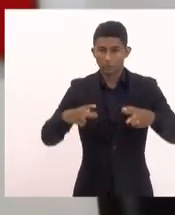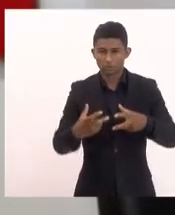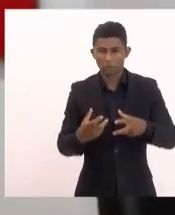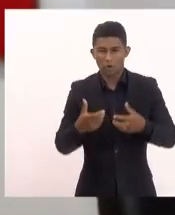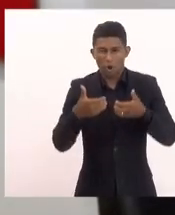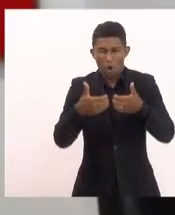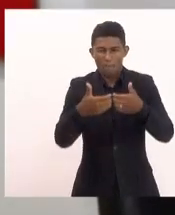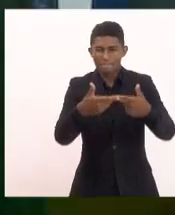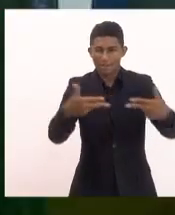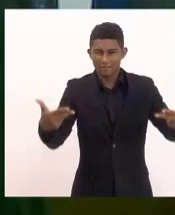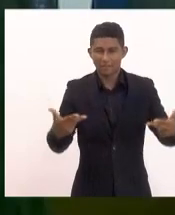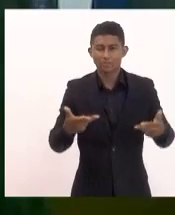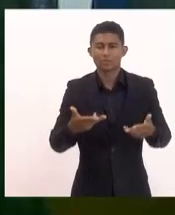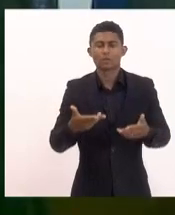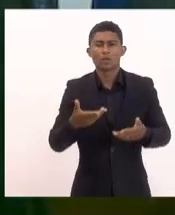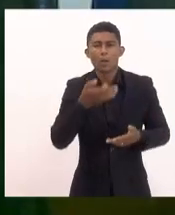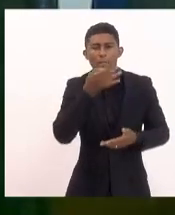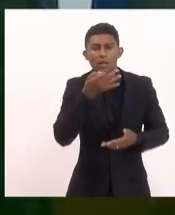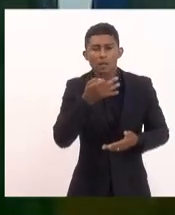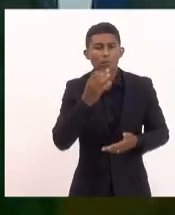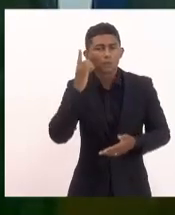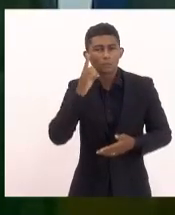deputado Dionísio Lins.